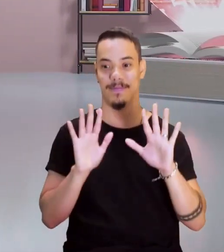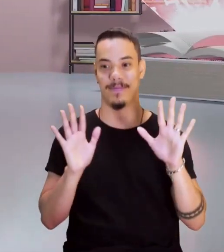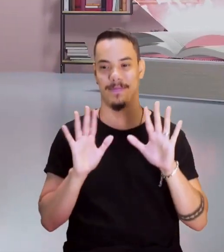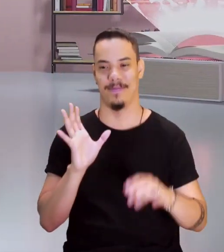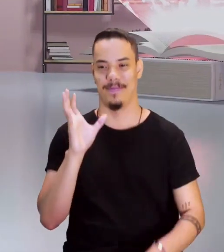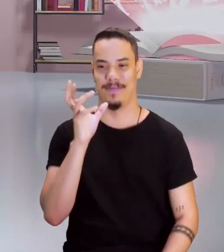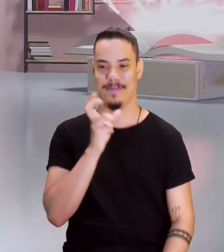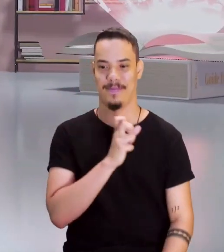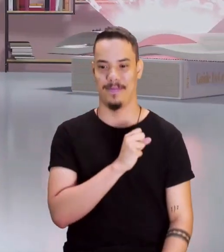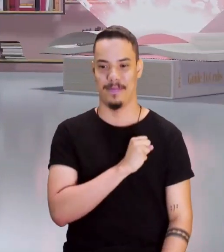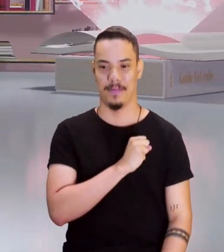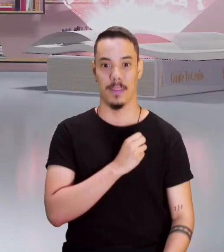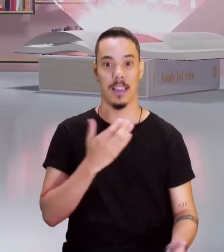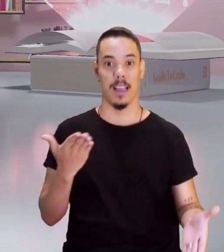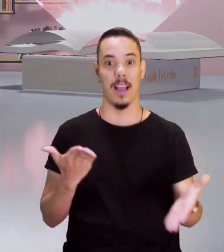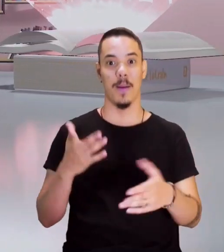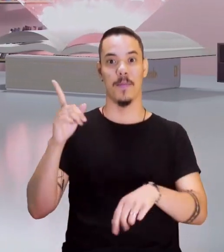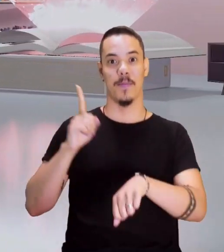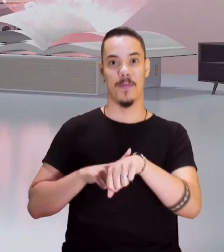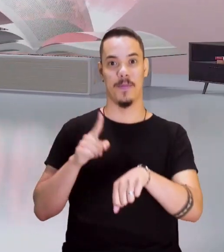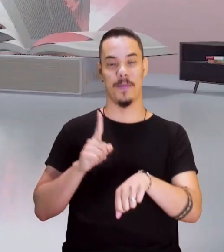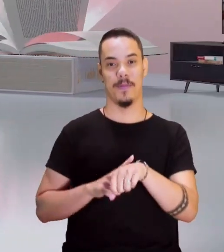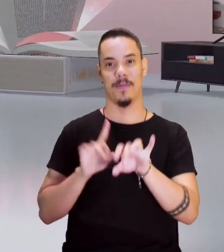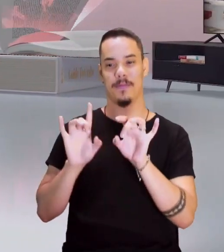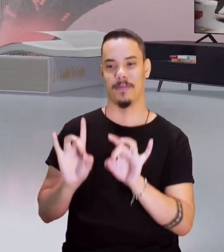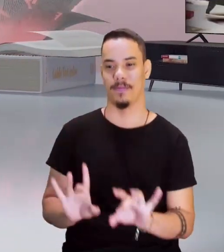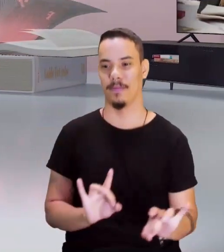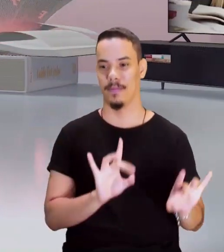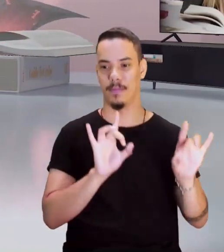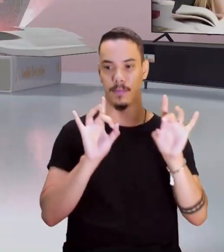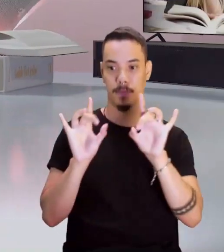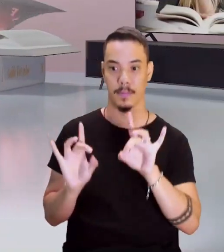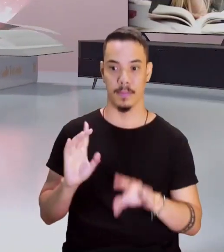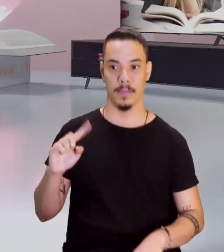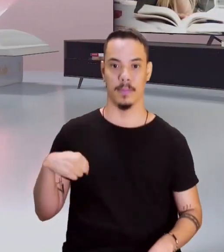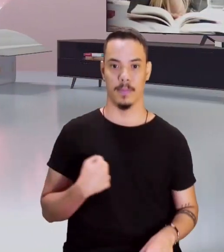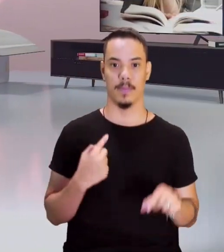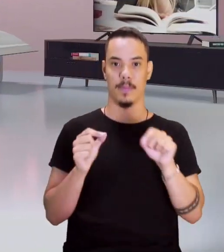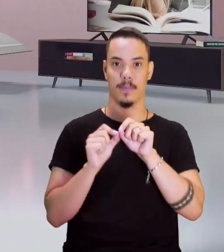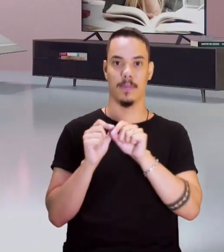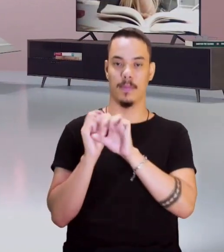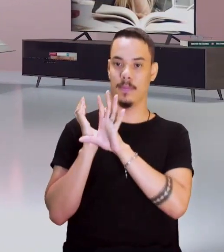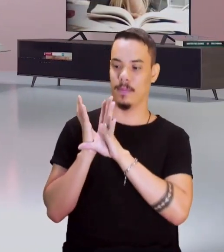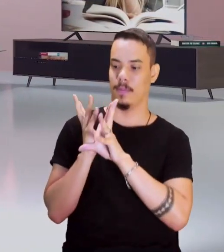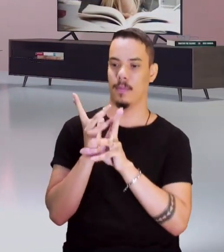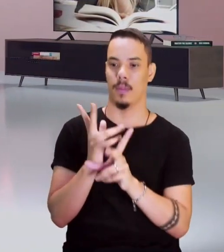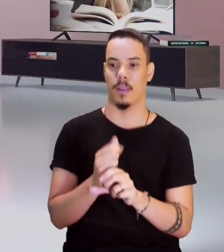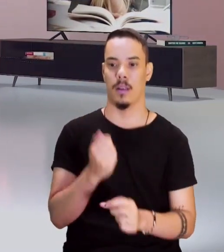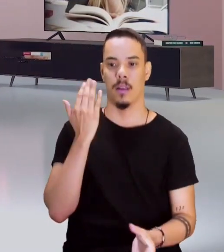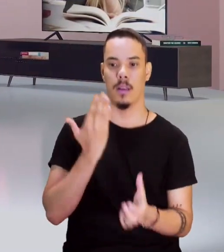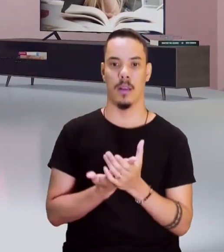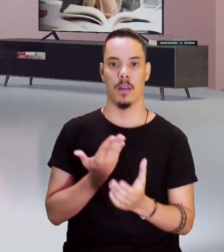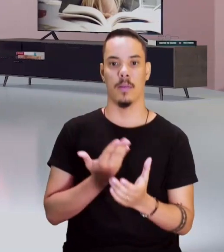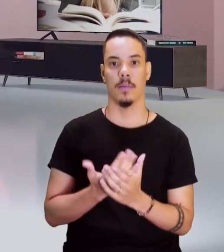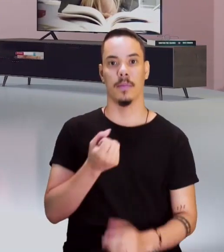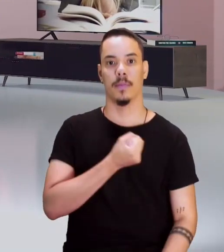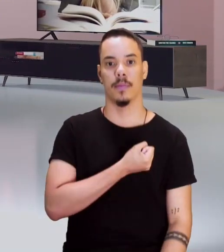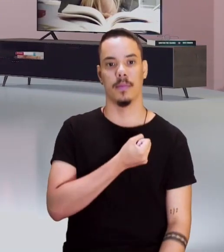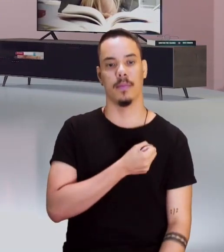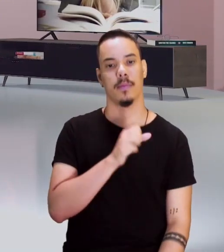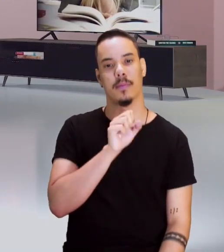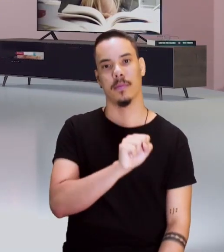Olá, amadinhos! Chegou o grande momento, da nossa revisão. Aula